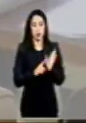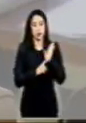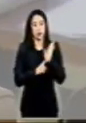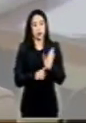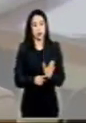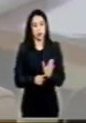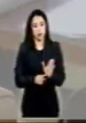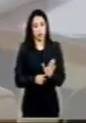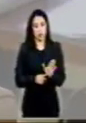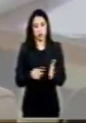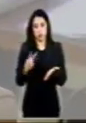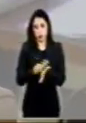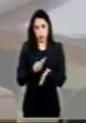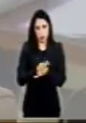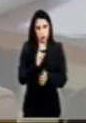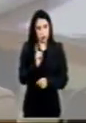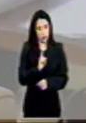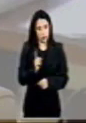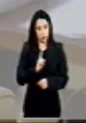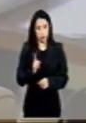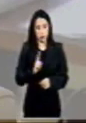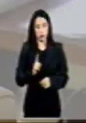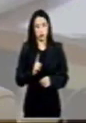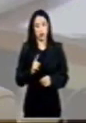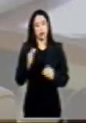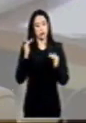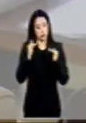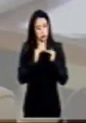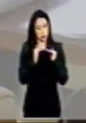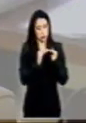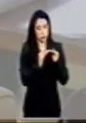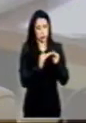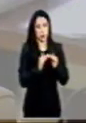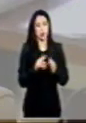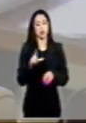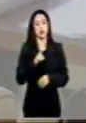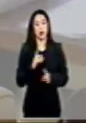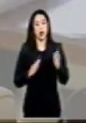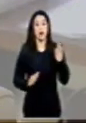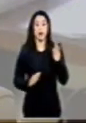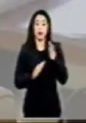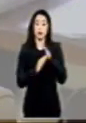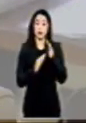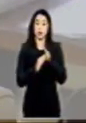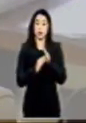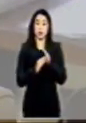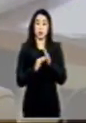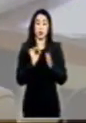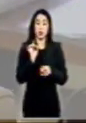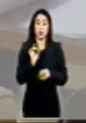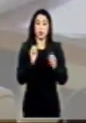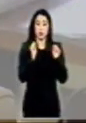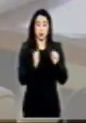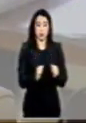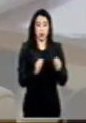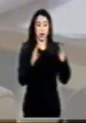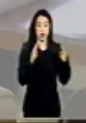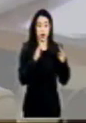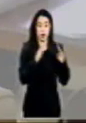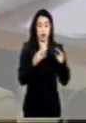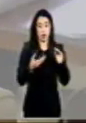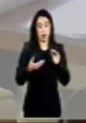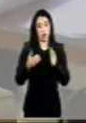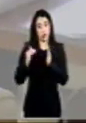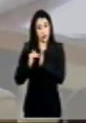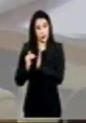ilícita. Contudo, referidas atribuições seriam limitadas às dependências da respectiva casa parlamentar